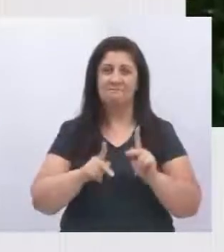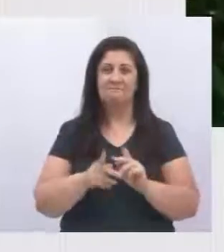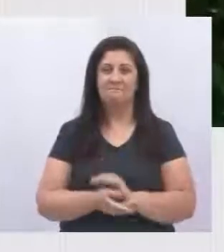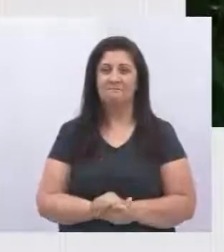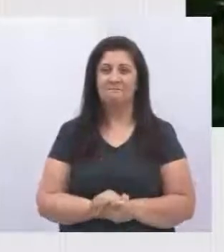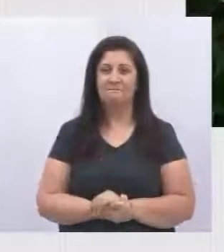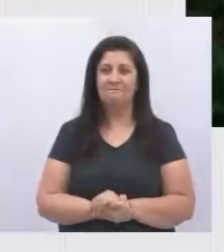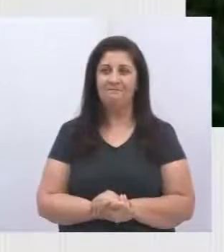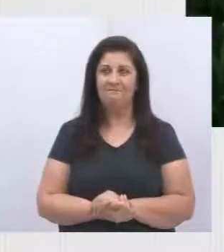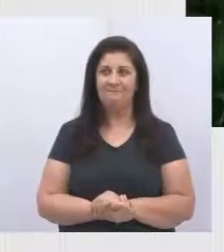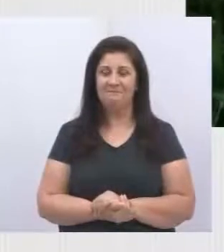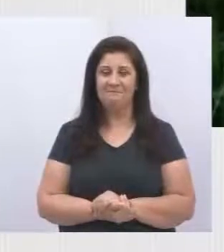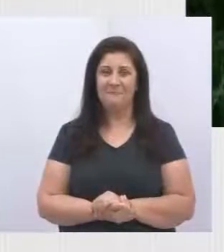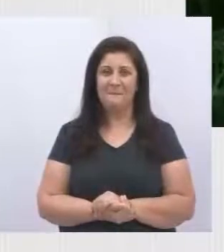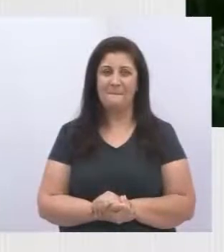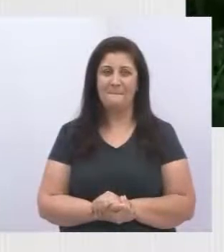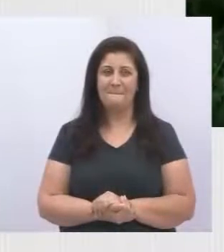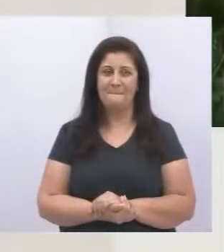Jacareí.